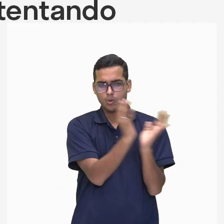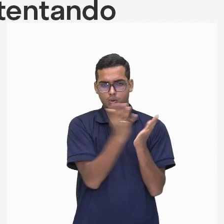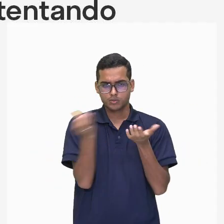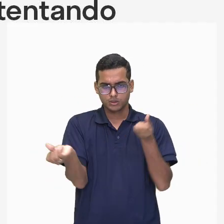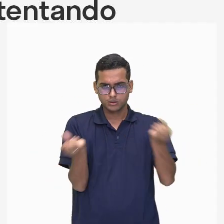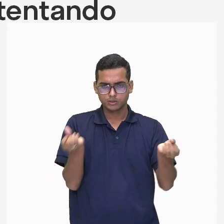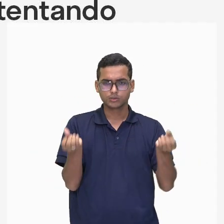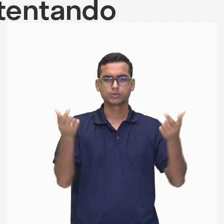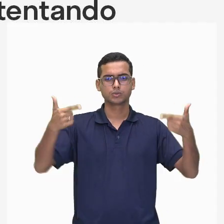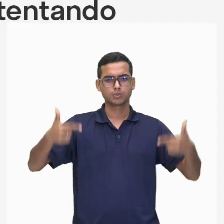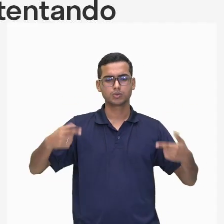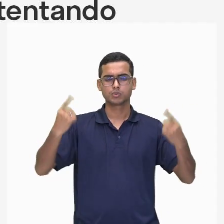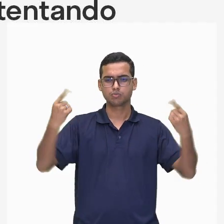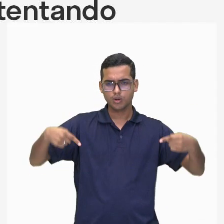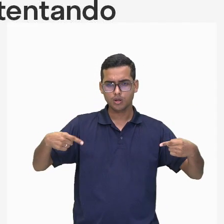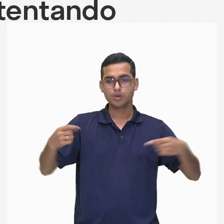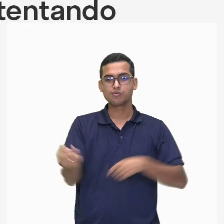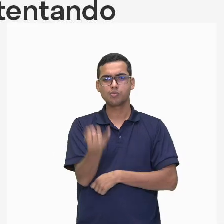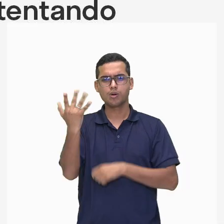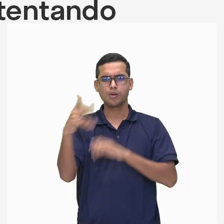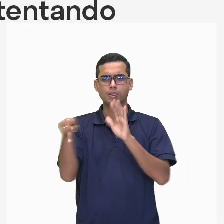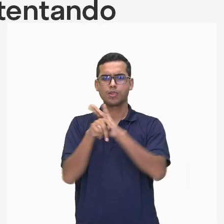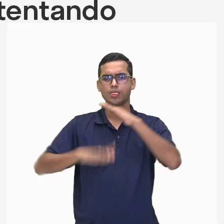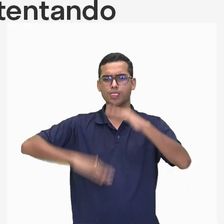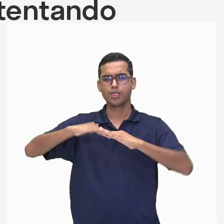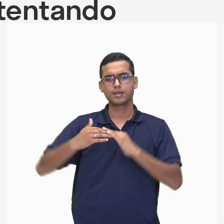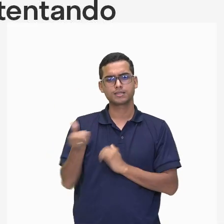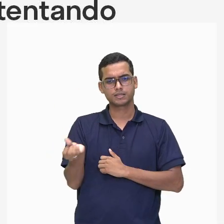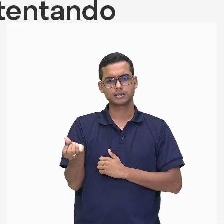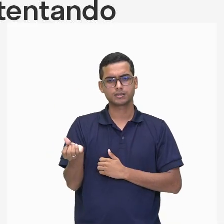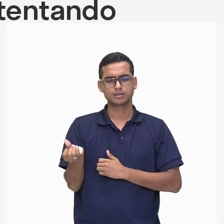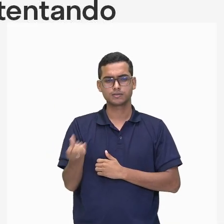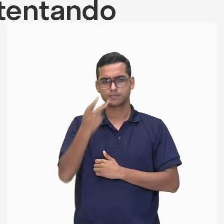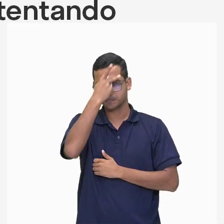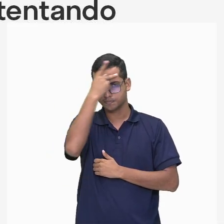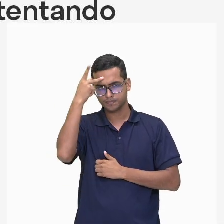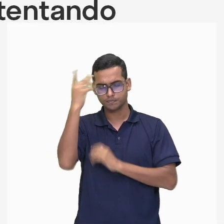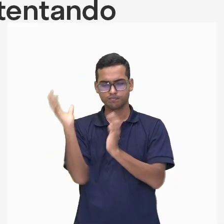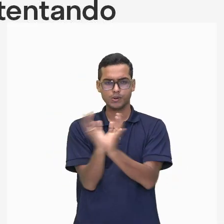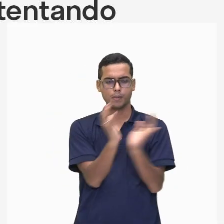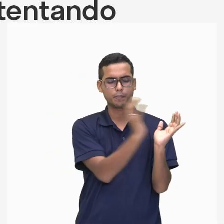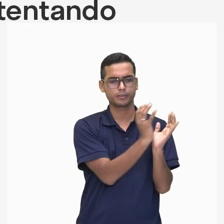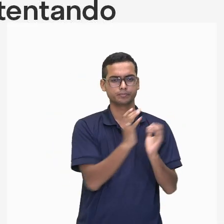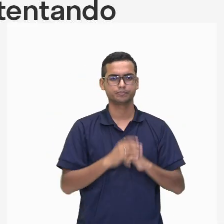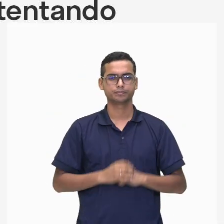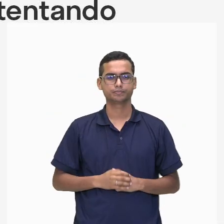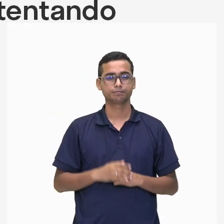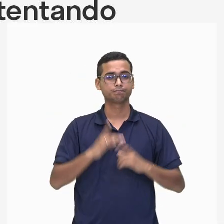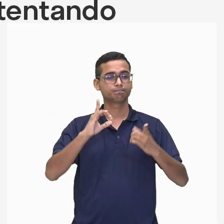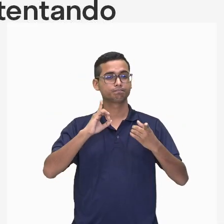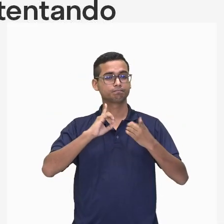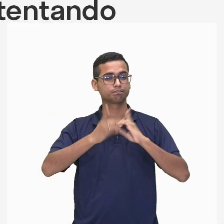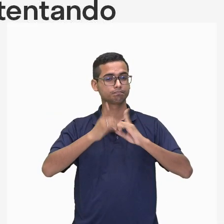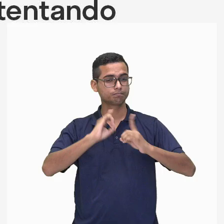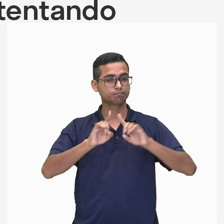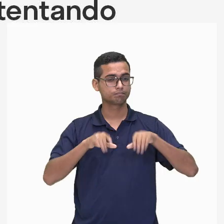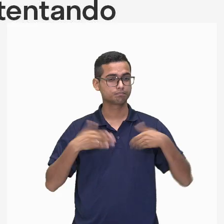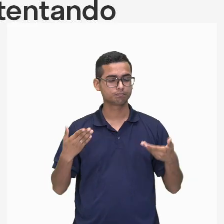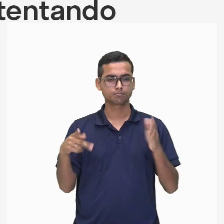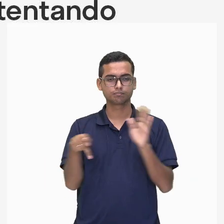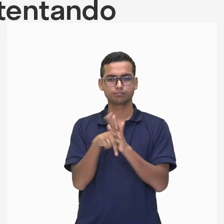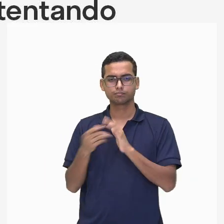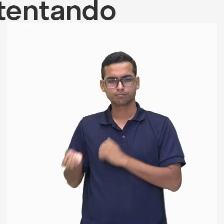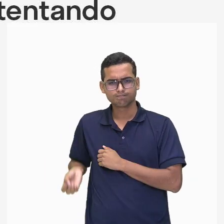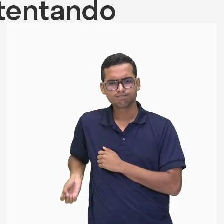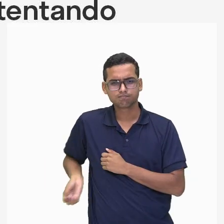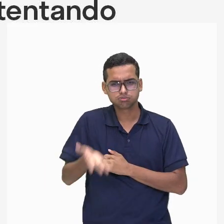no máximo até 6 pessoas de cada lado. Dinâmica do jogo. O bolim é lançado